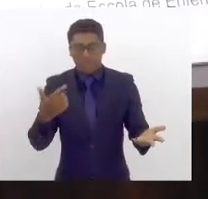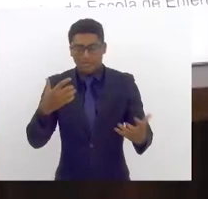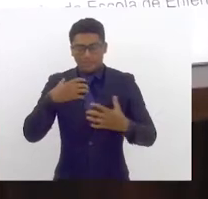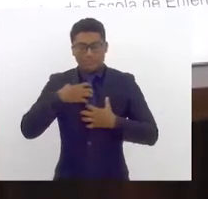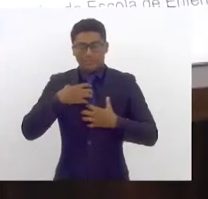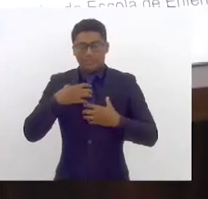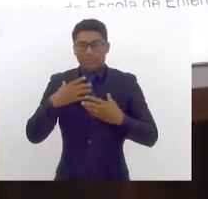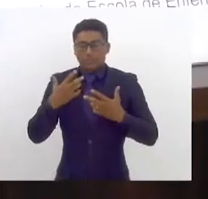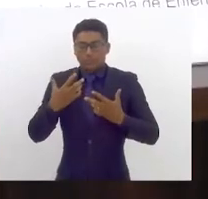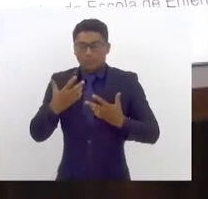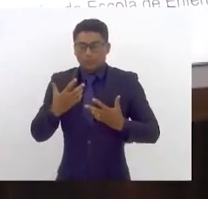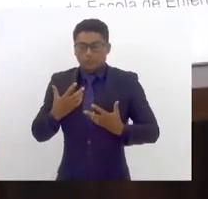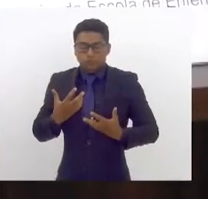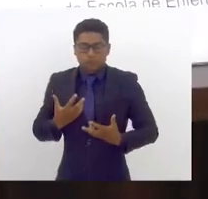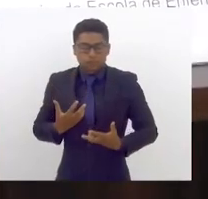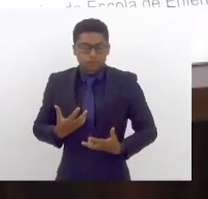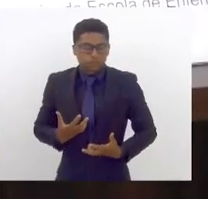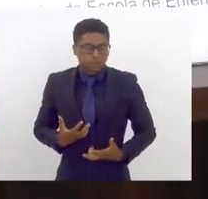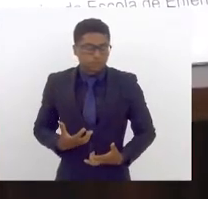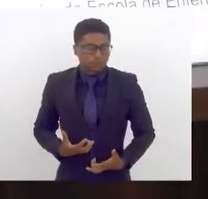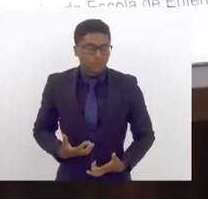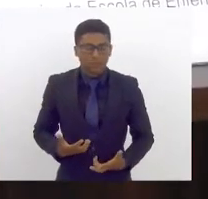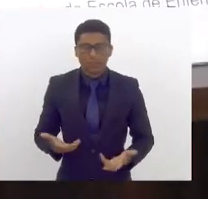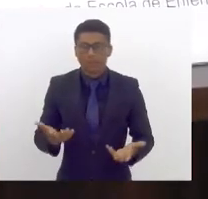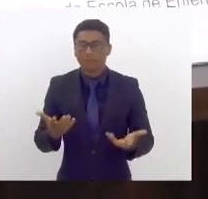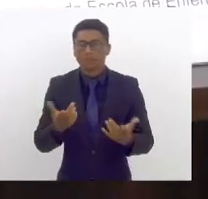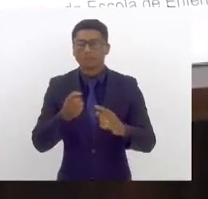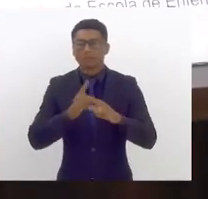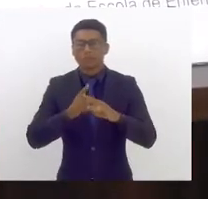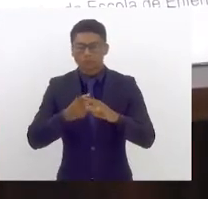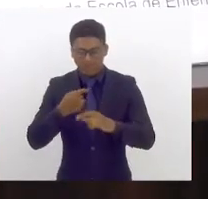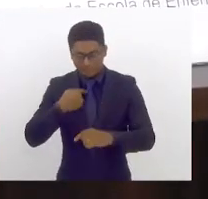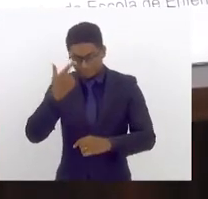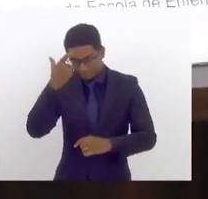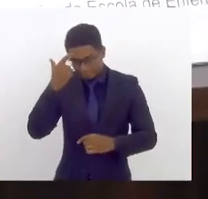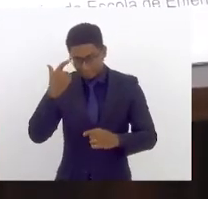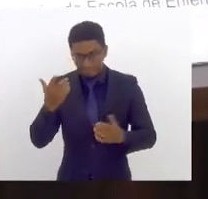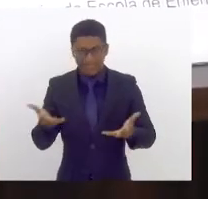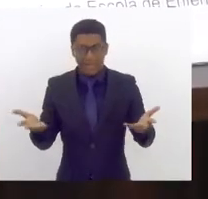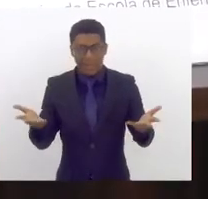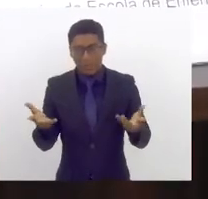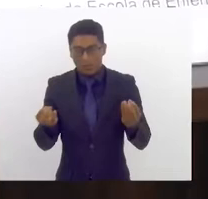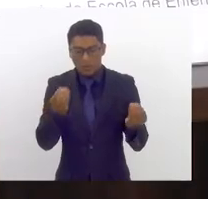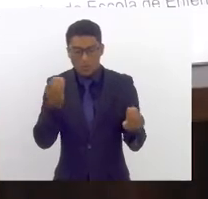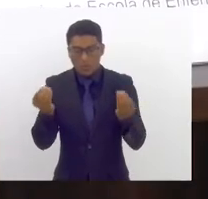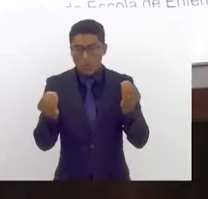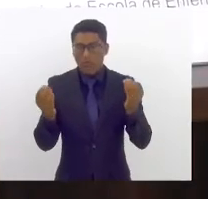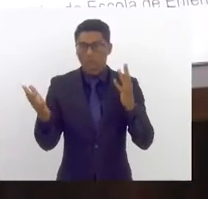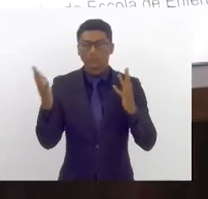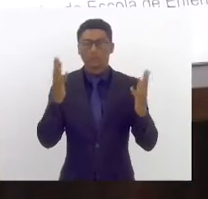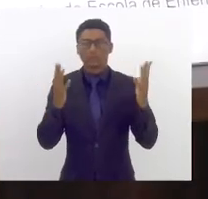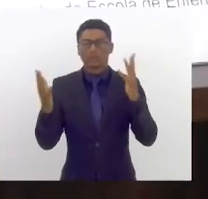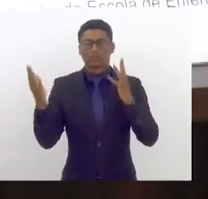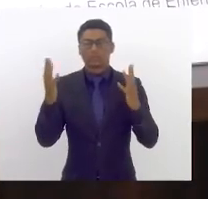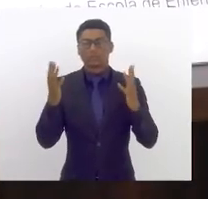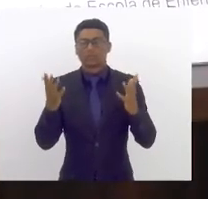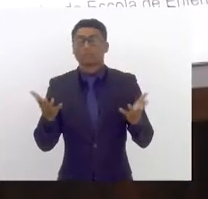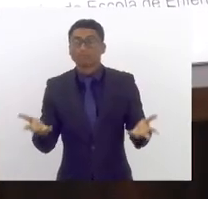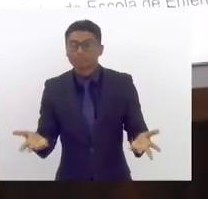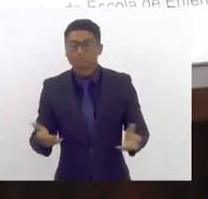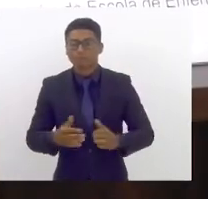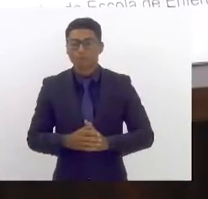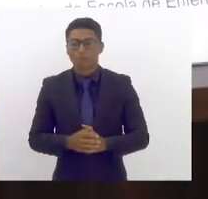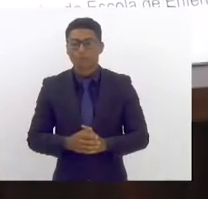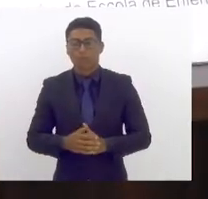num nível de você fica naquela assim então agora é isso né e eu fiquei ali eu eu